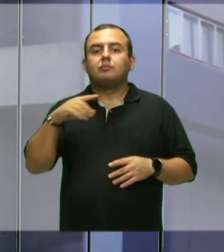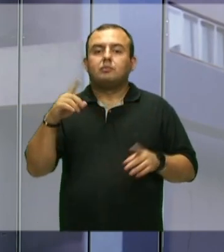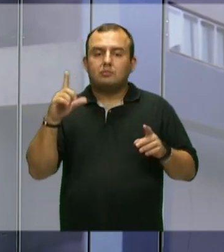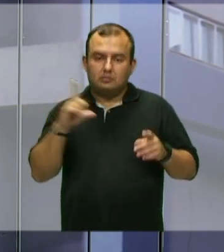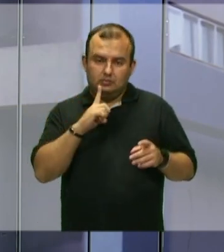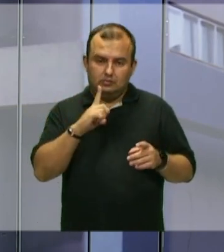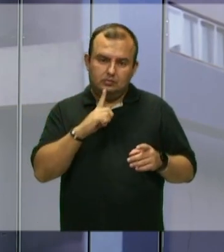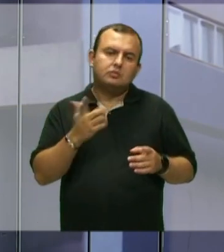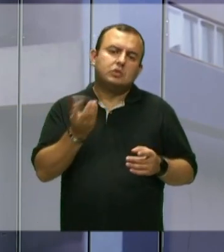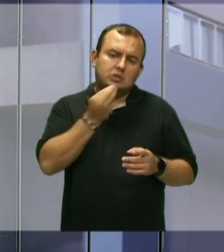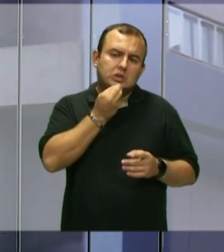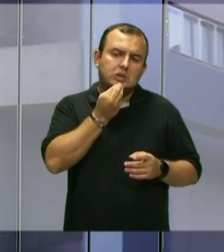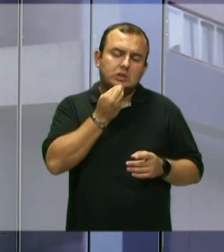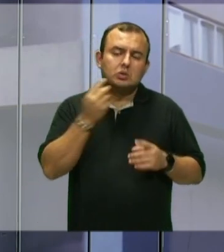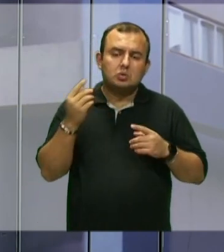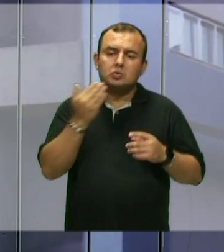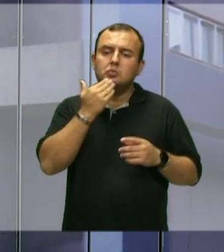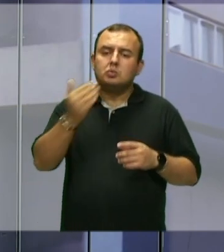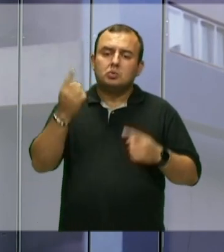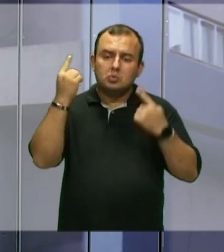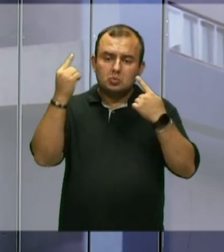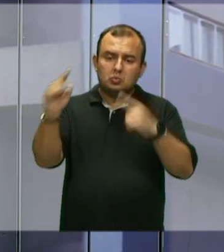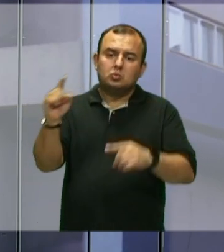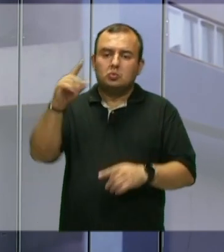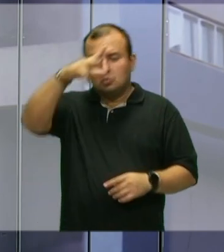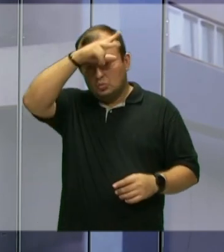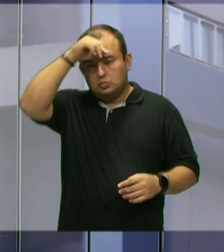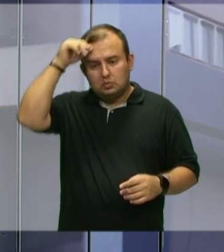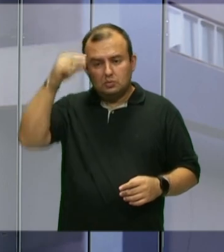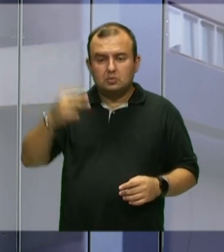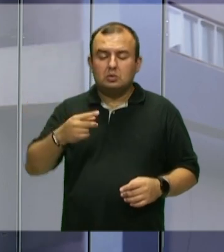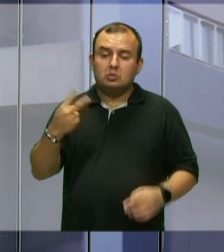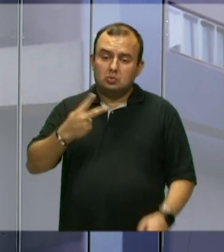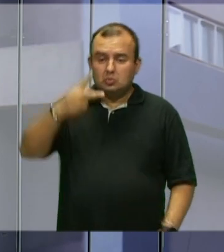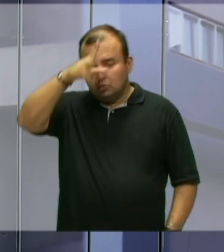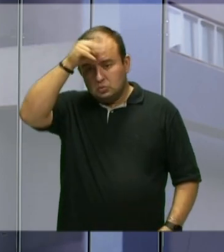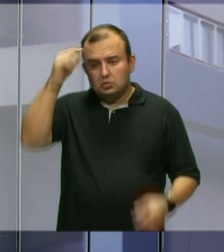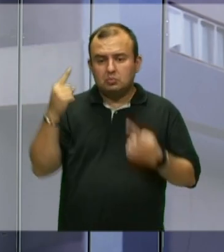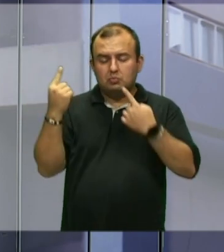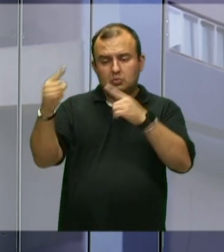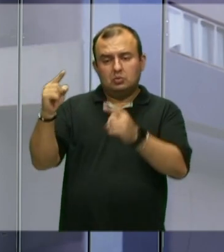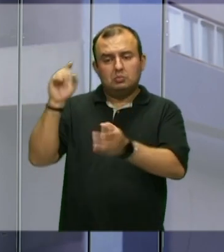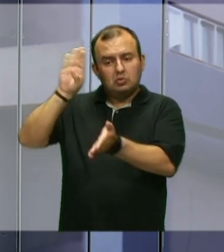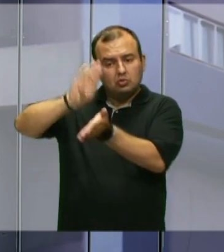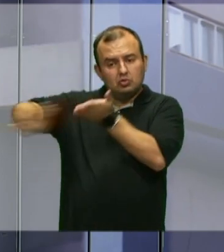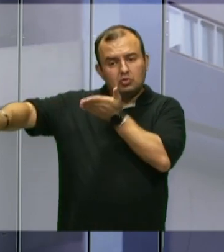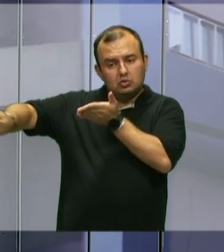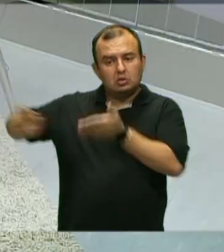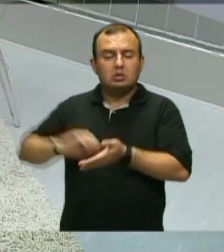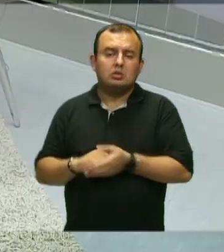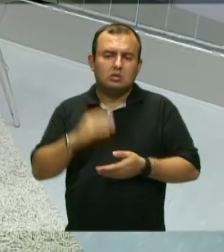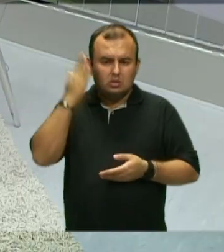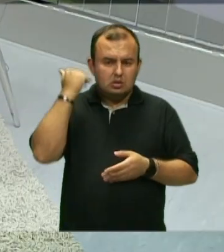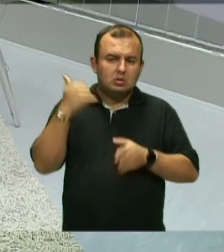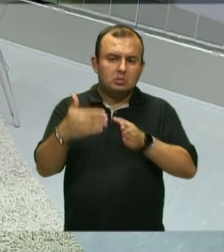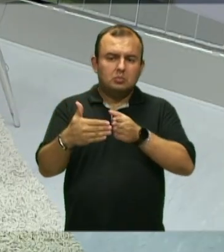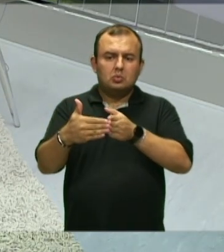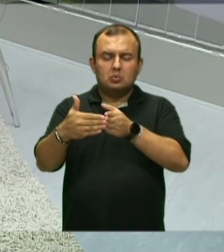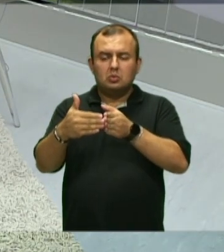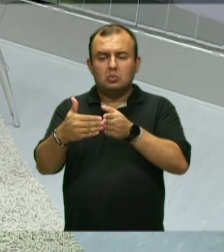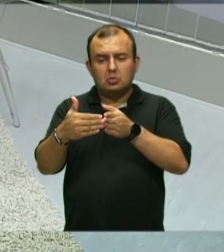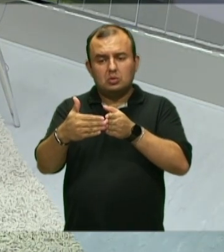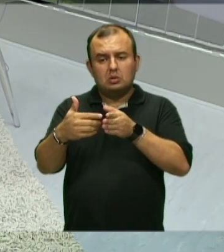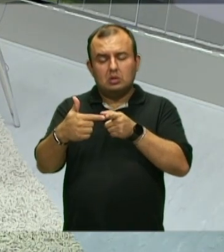casa, evidentemente que foi o pedido de impeachment do prefeito e do vice-prefeito. A gente sabia que o prefeito, quando se afastou, ele estava amparado por